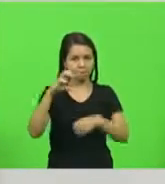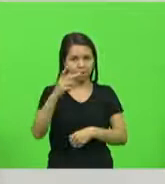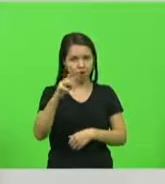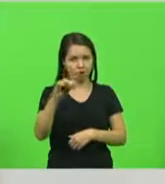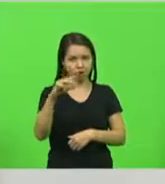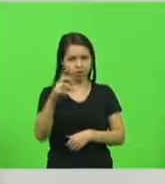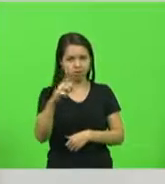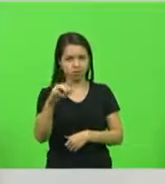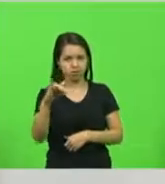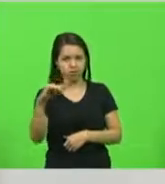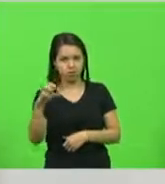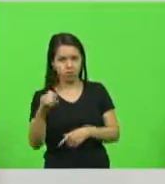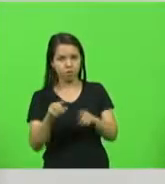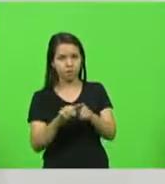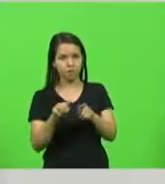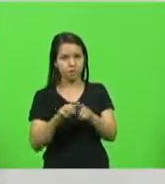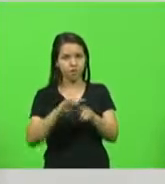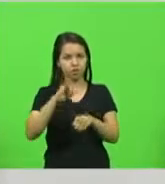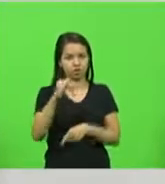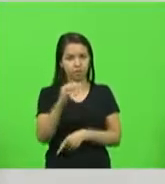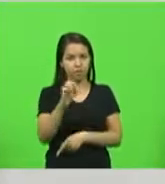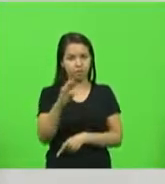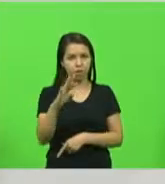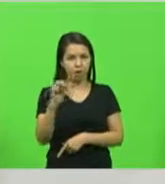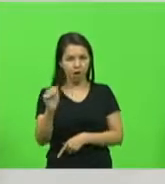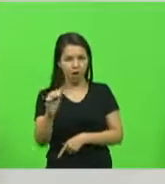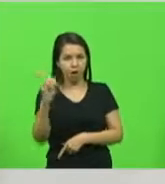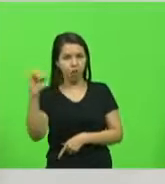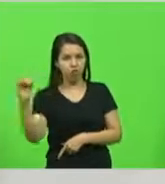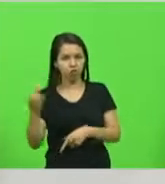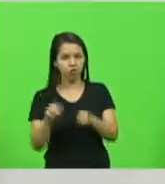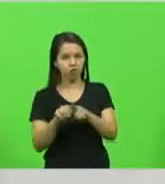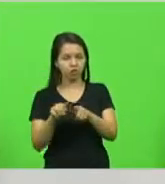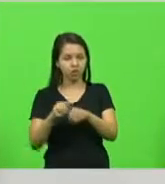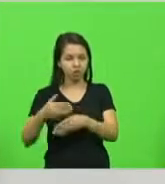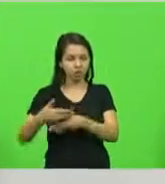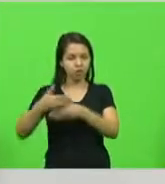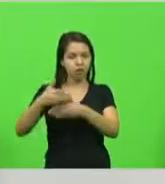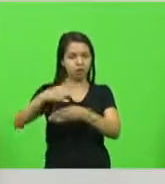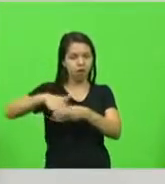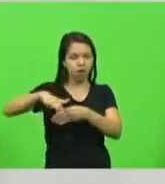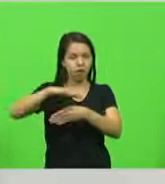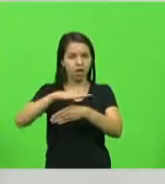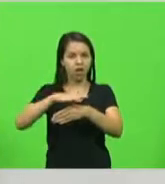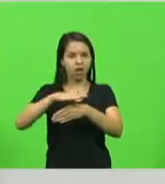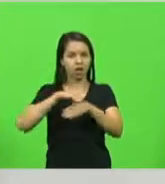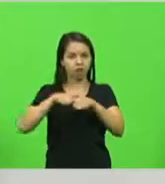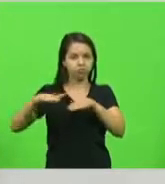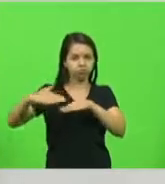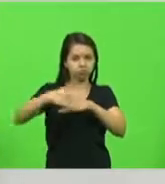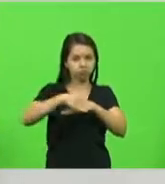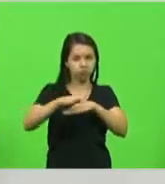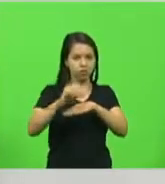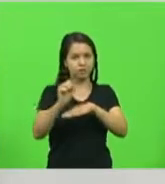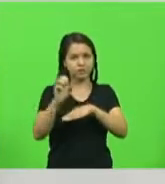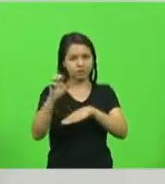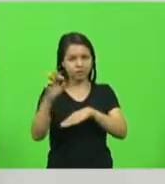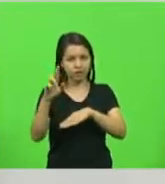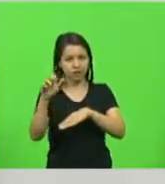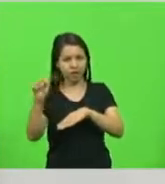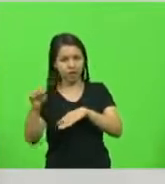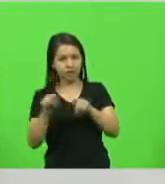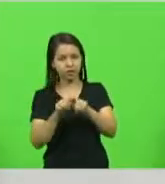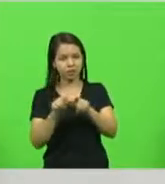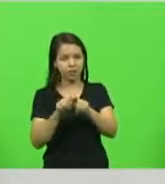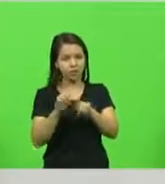no oeste, a contenção na serra do rio do Rastro, aqui na serra, a revitalização da